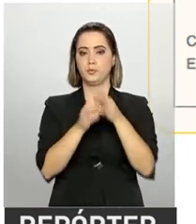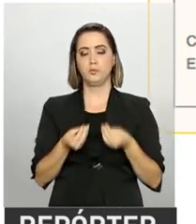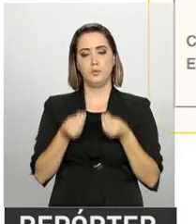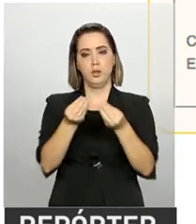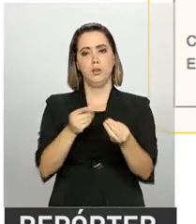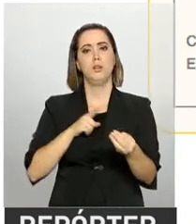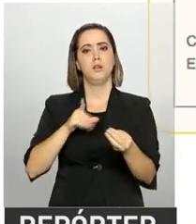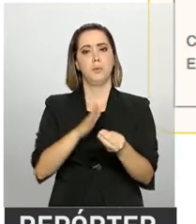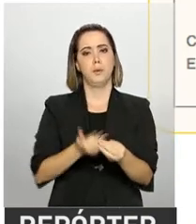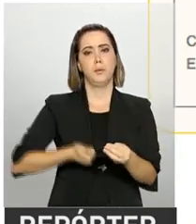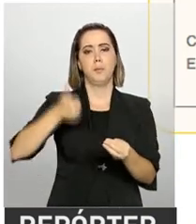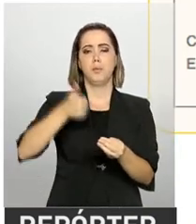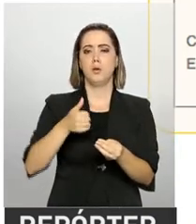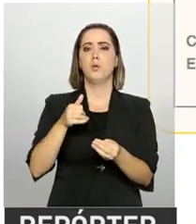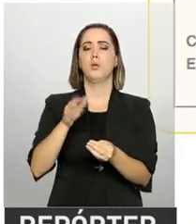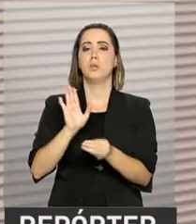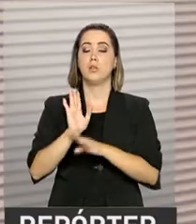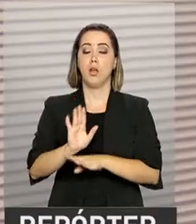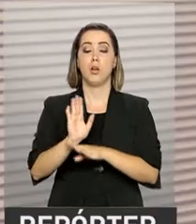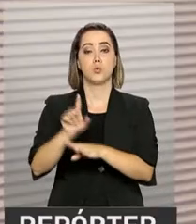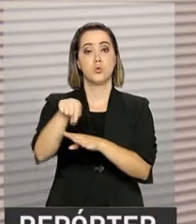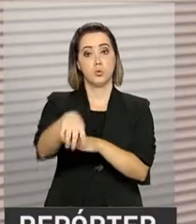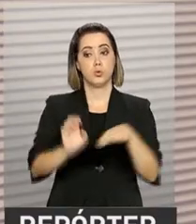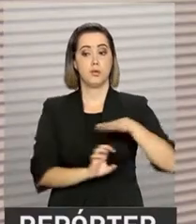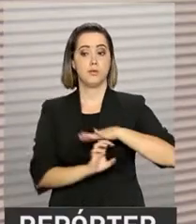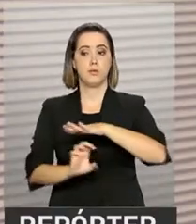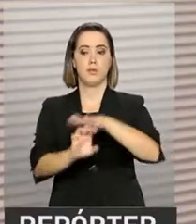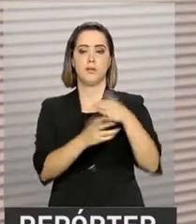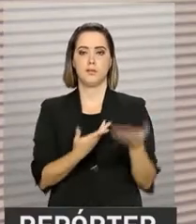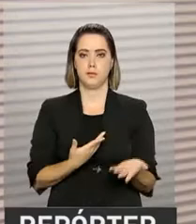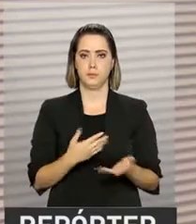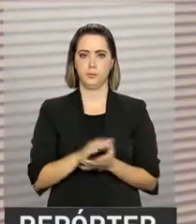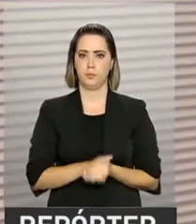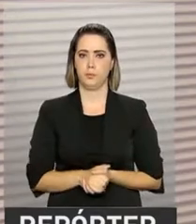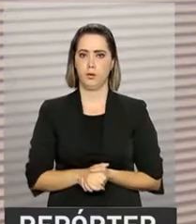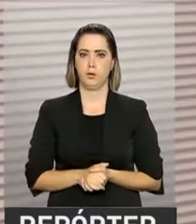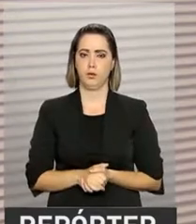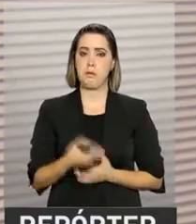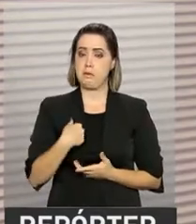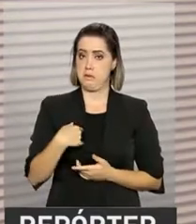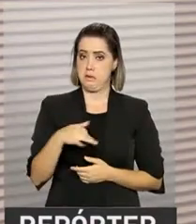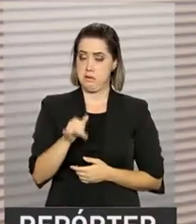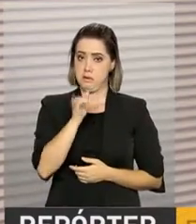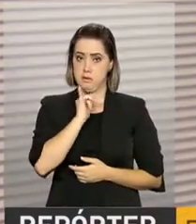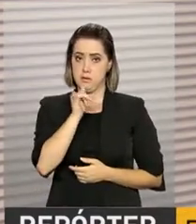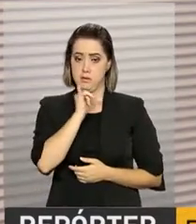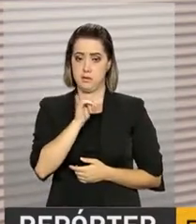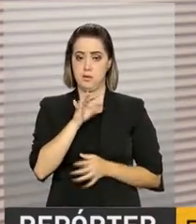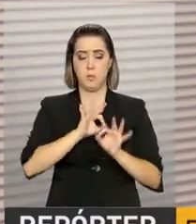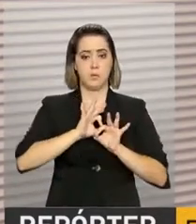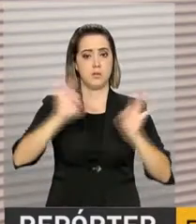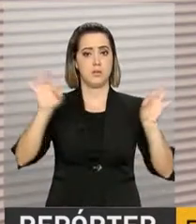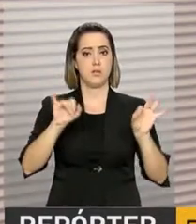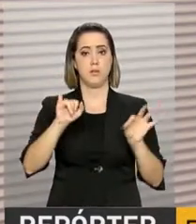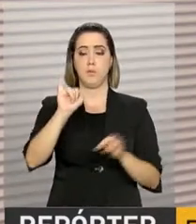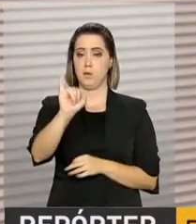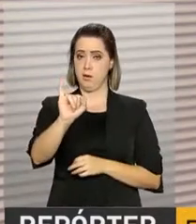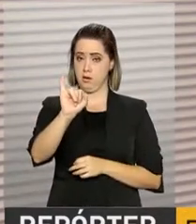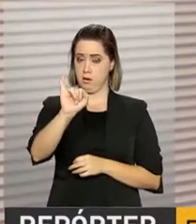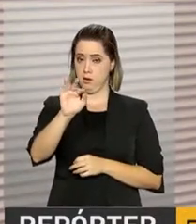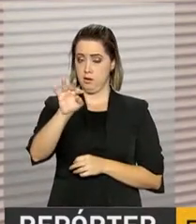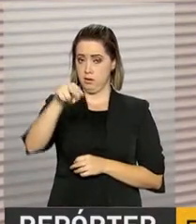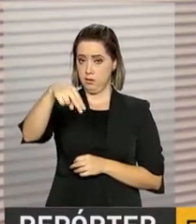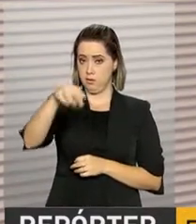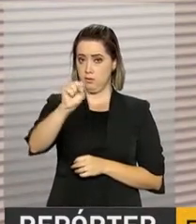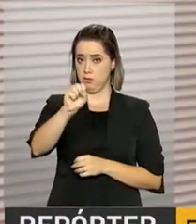ainda benefícios para quem participa. A isenção do recolhimento de FGTS e de INSS